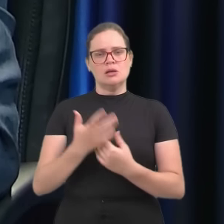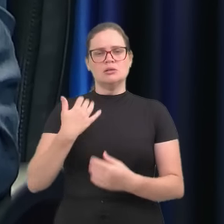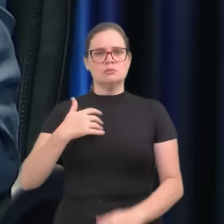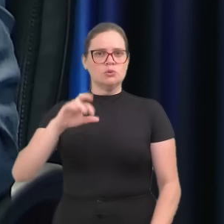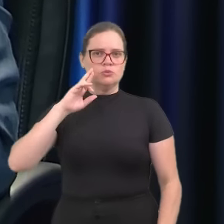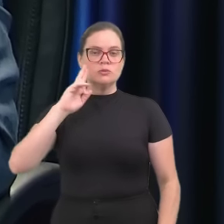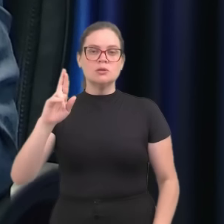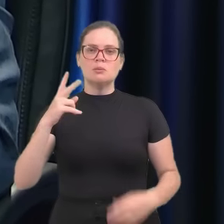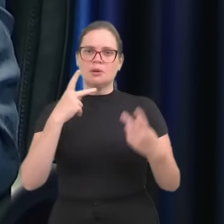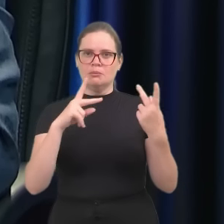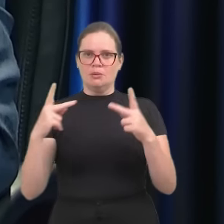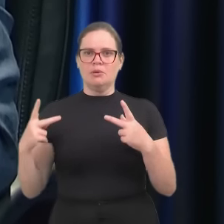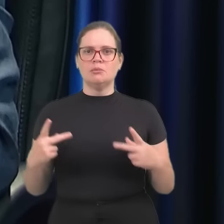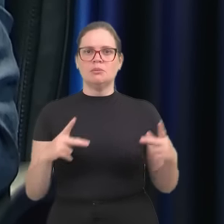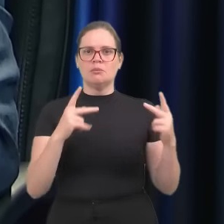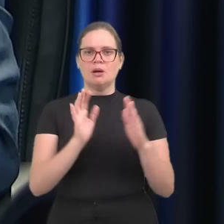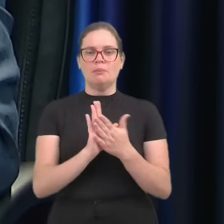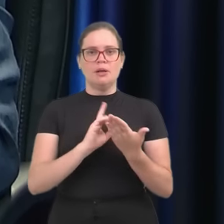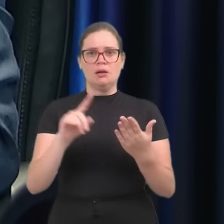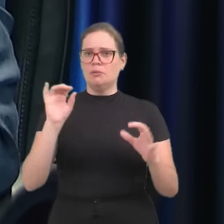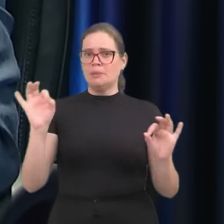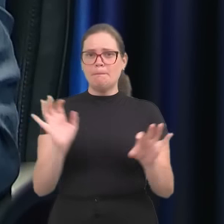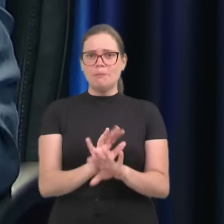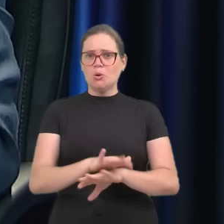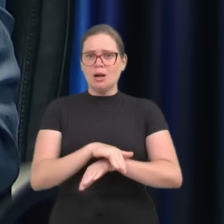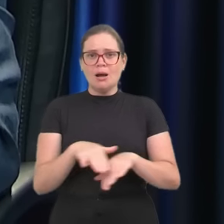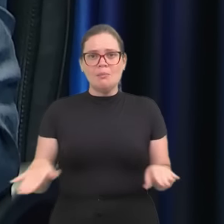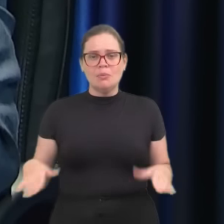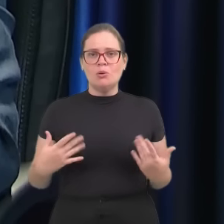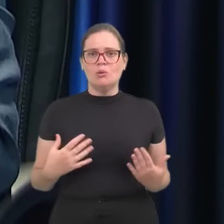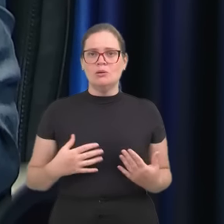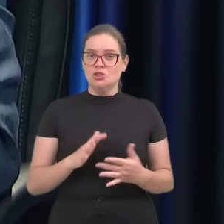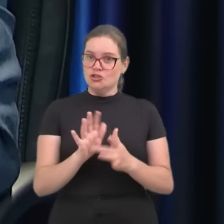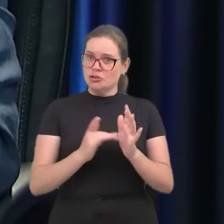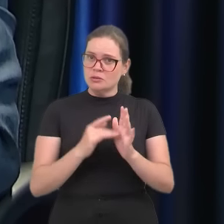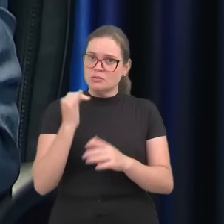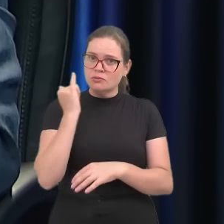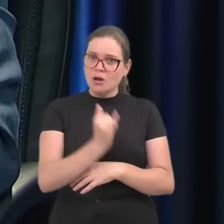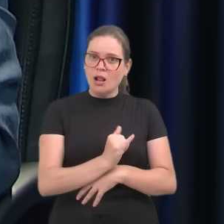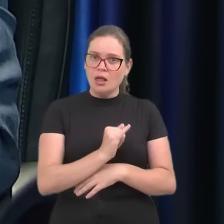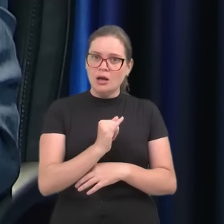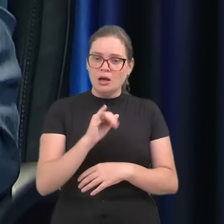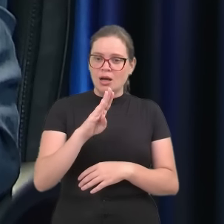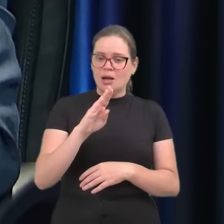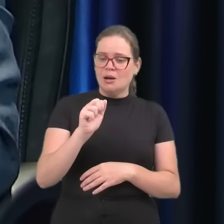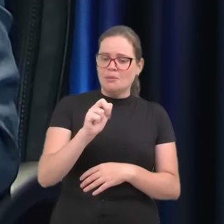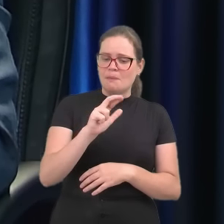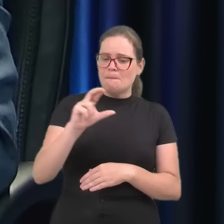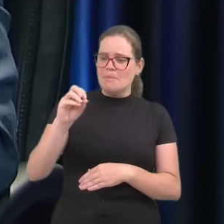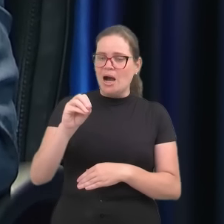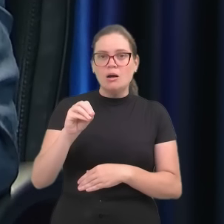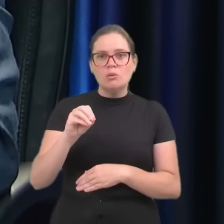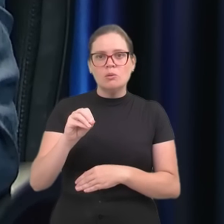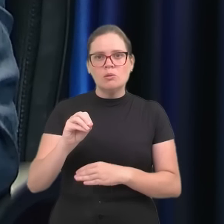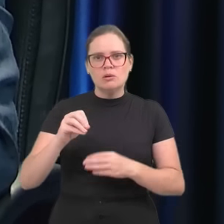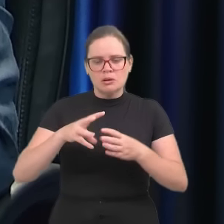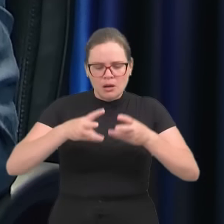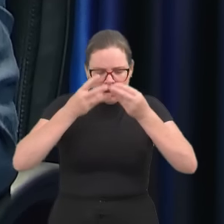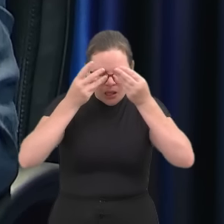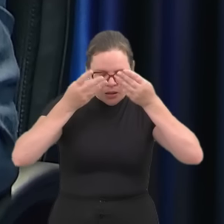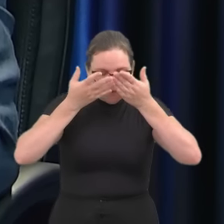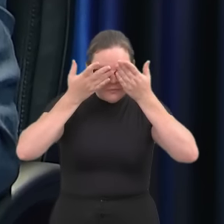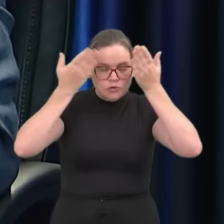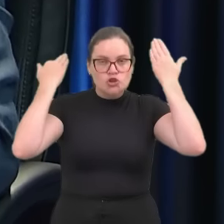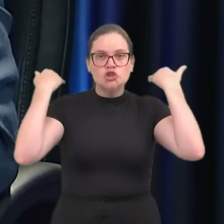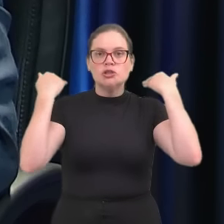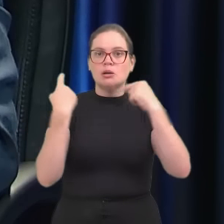homem, ser um veículo, um instrumento para levar a palavra. Mas e ponto final, Jesus disse assim, tira o barro.